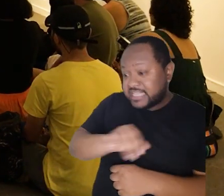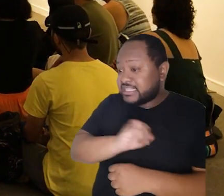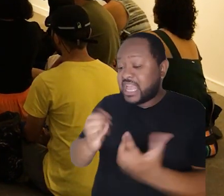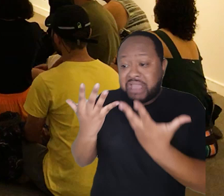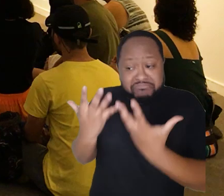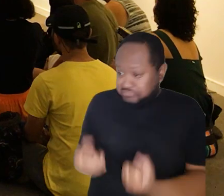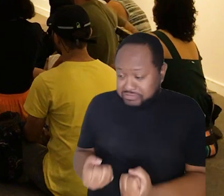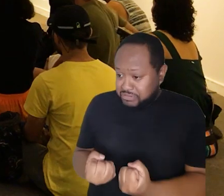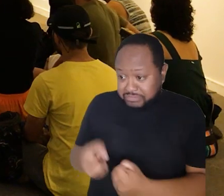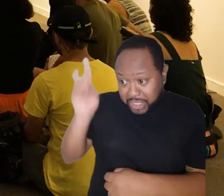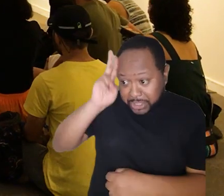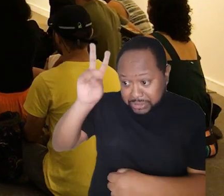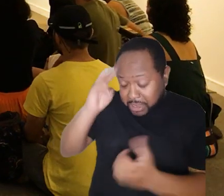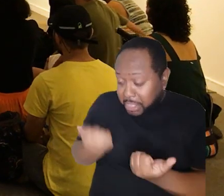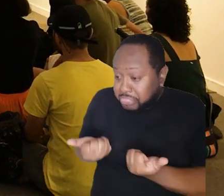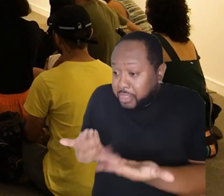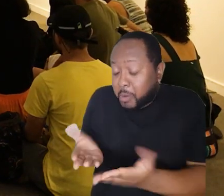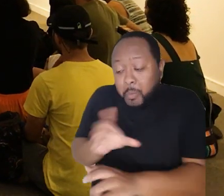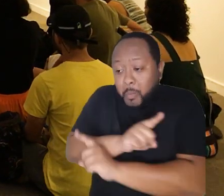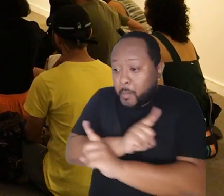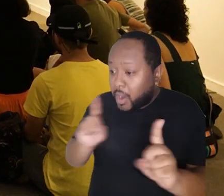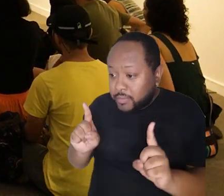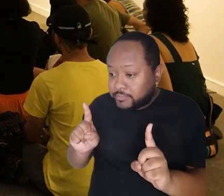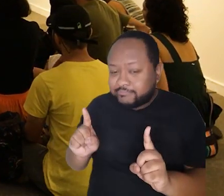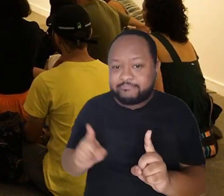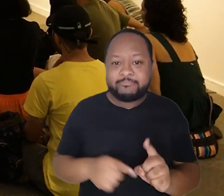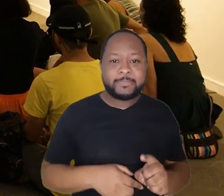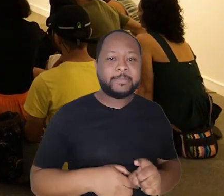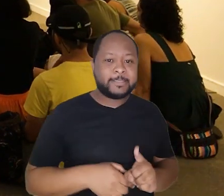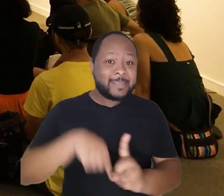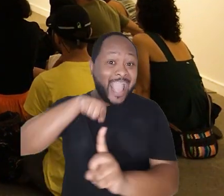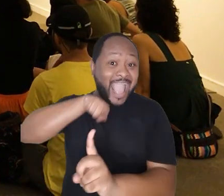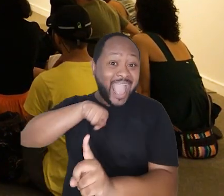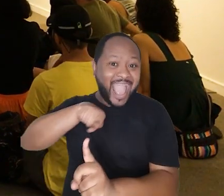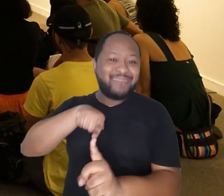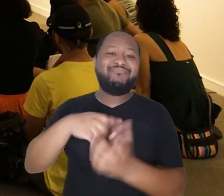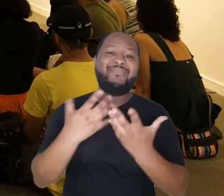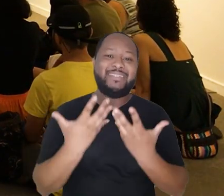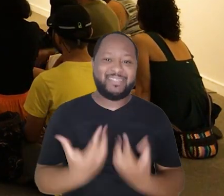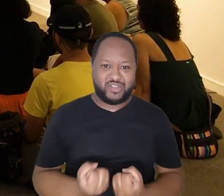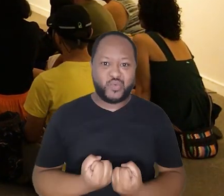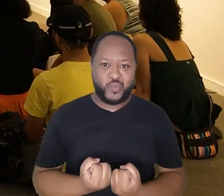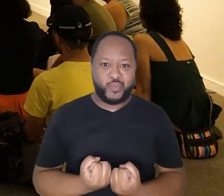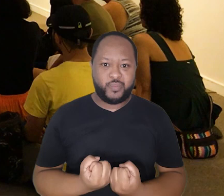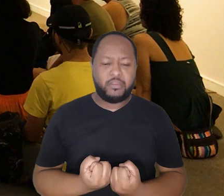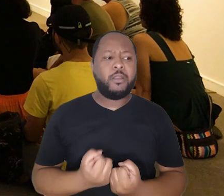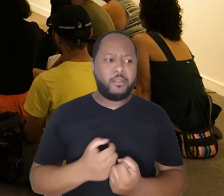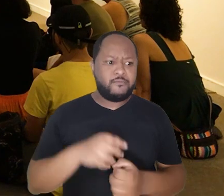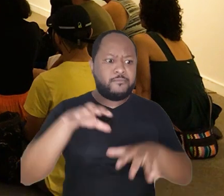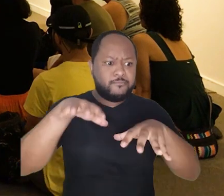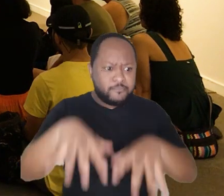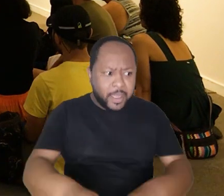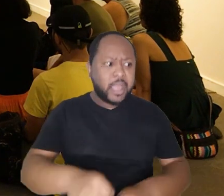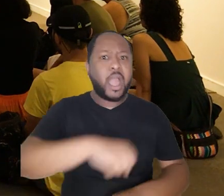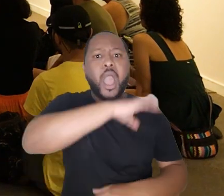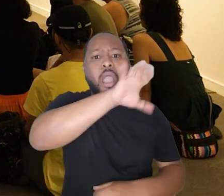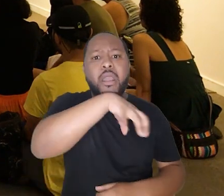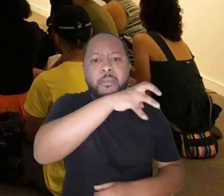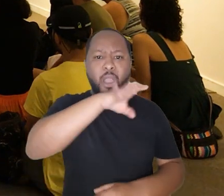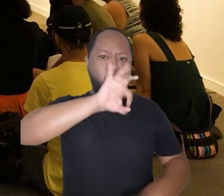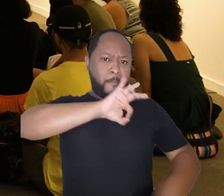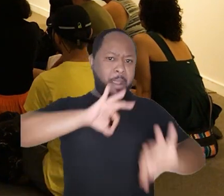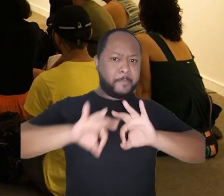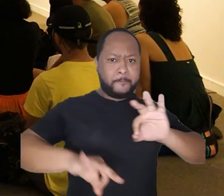histórias. Então o Anansi aceitou e falou, eu vou buscar a onça com as unhas de sabre.